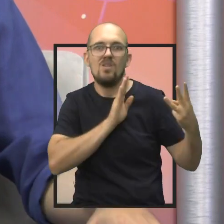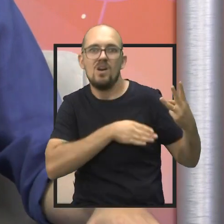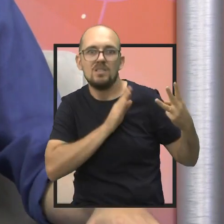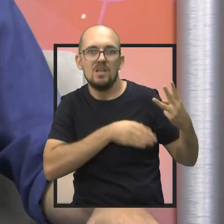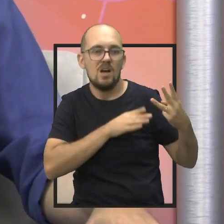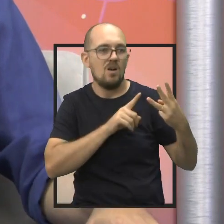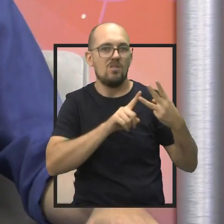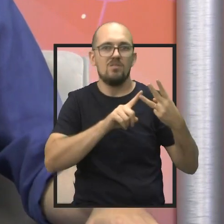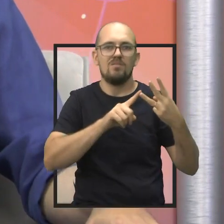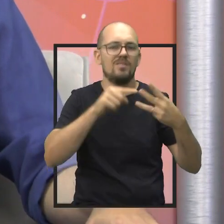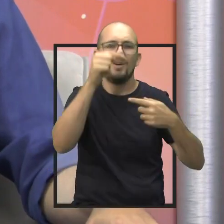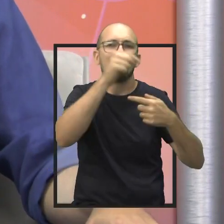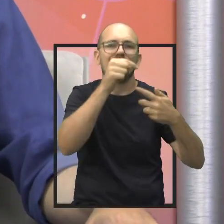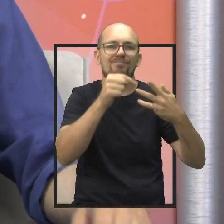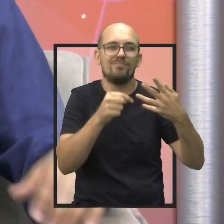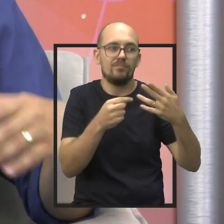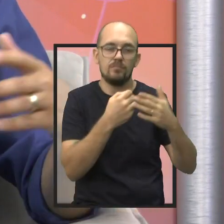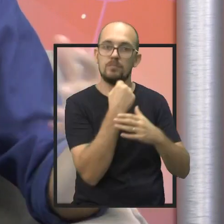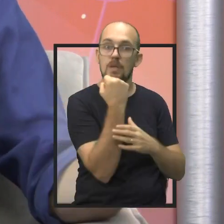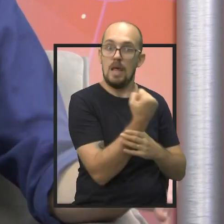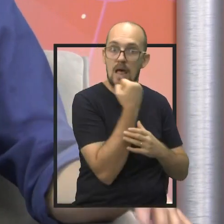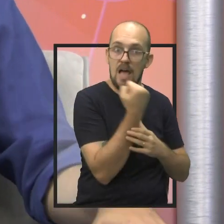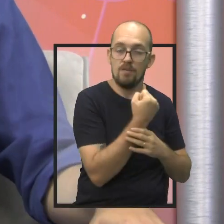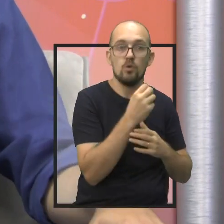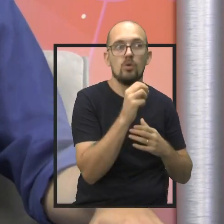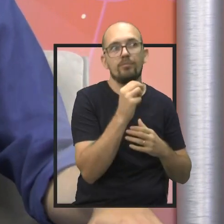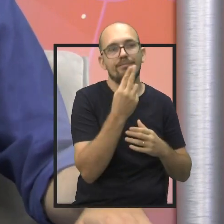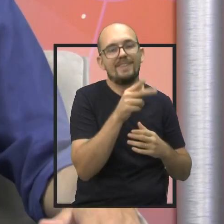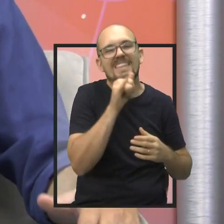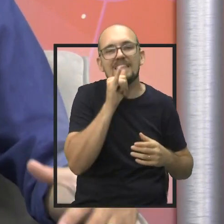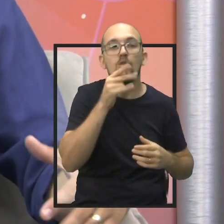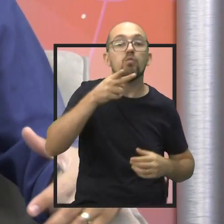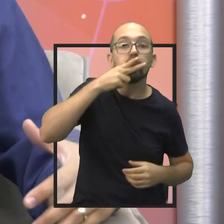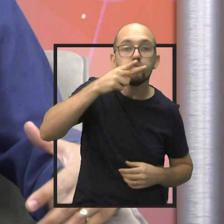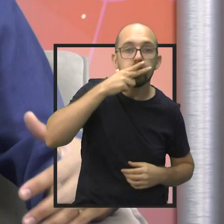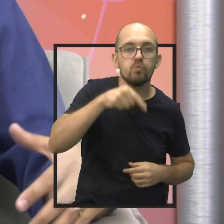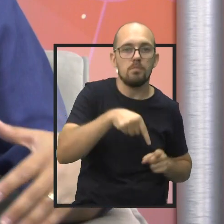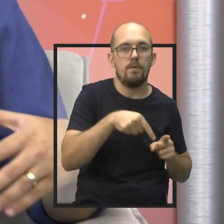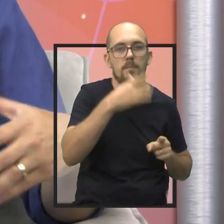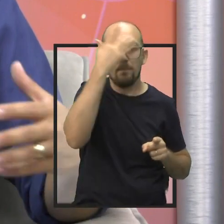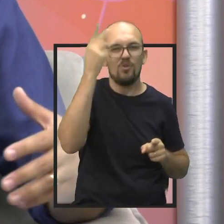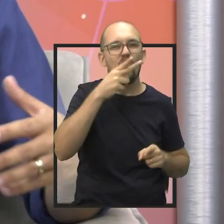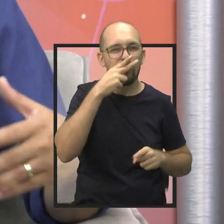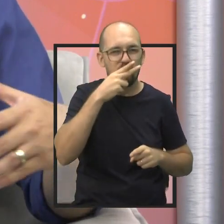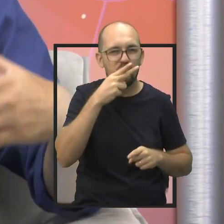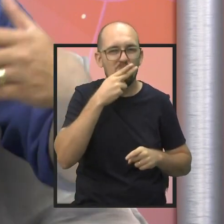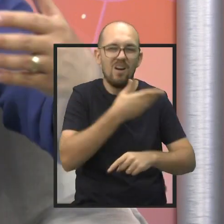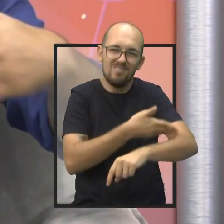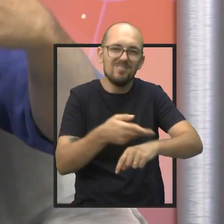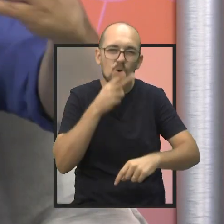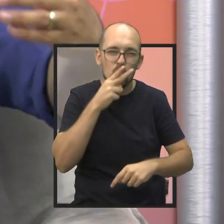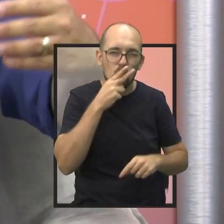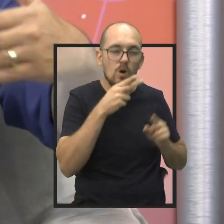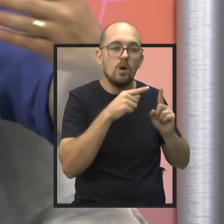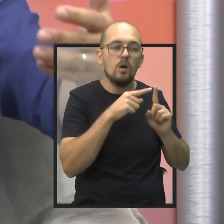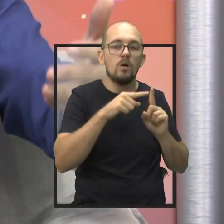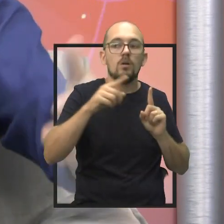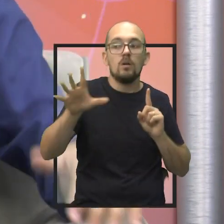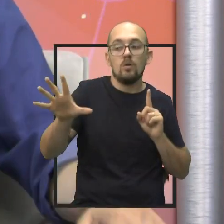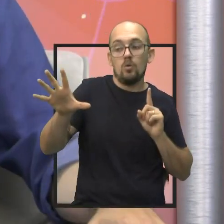doença respiratória, né? O paciente tabagista, e tudo isso vai propiciar com que a